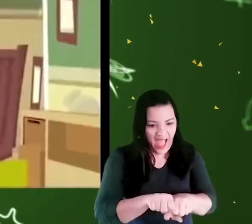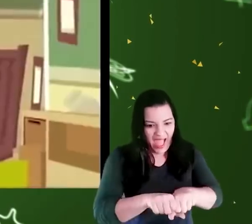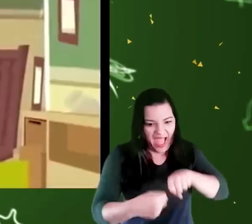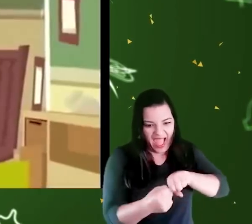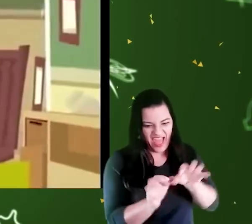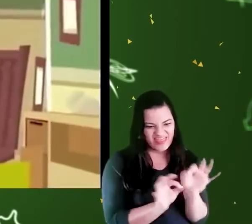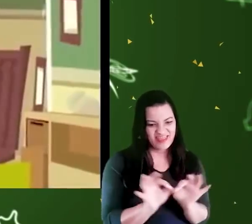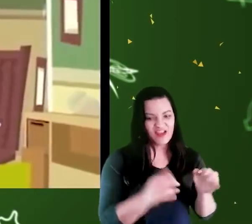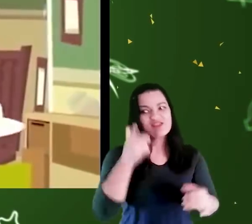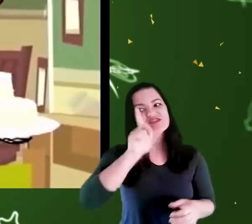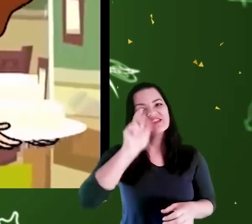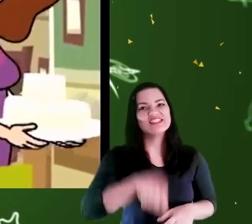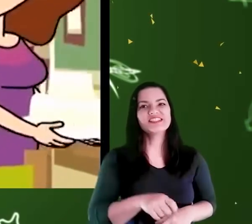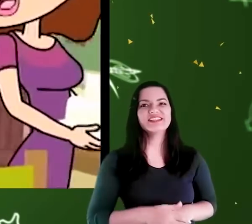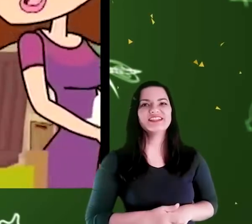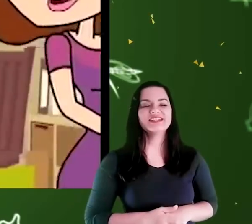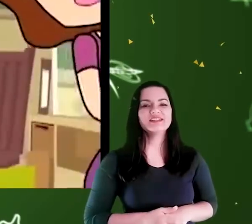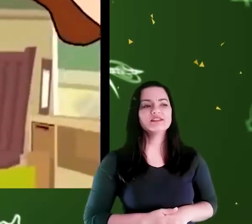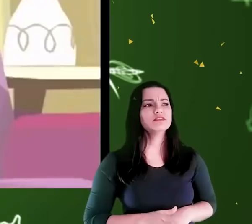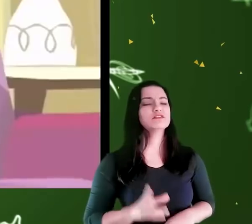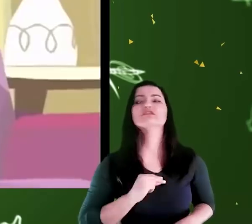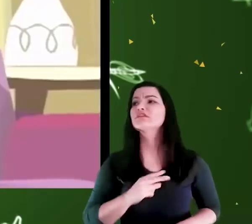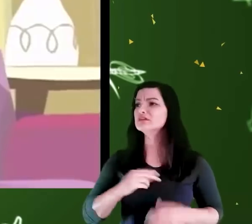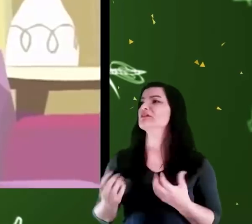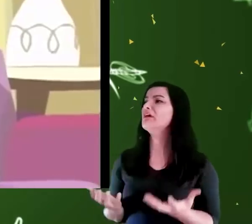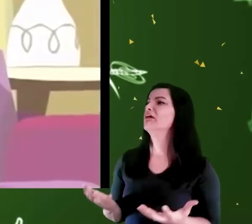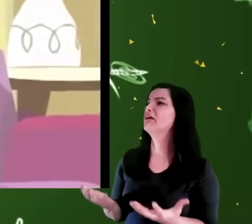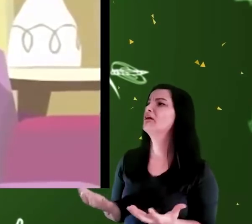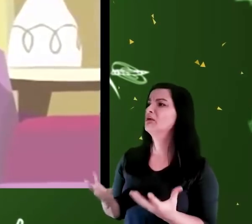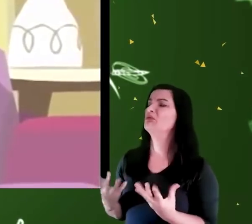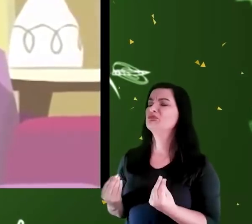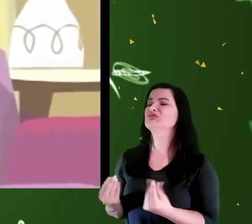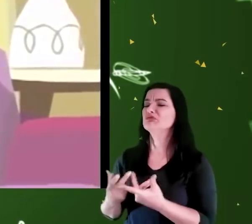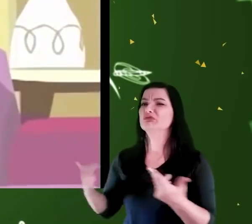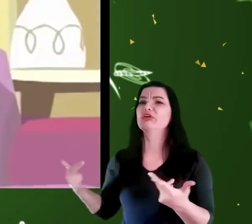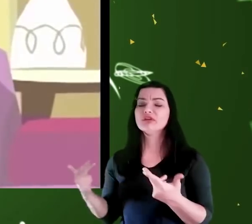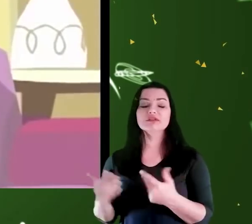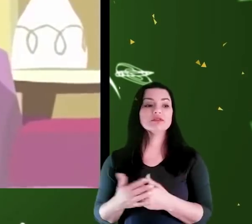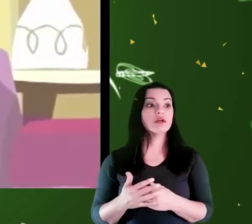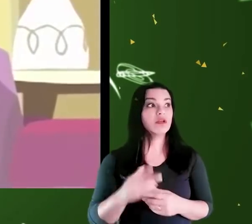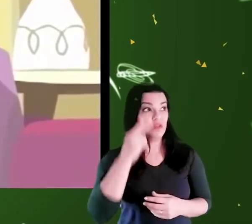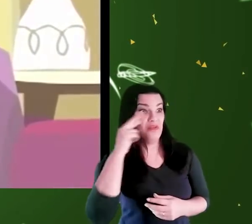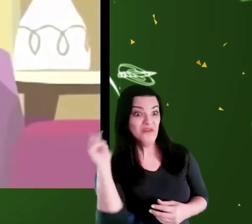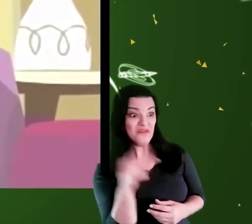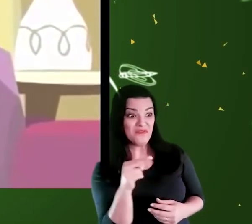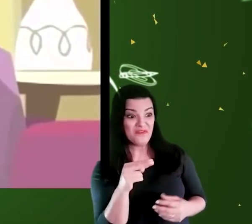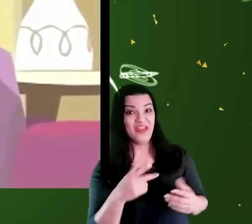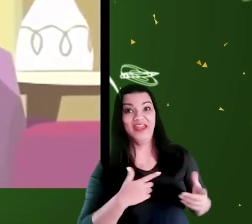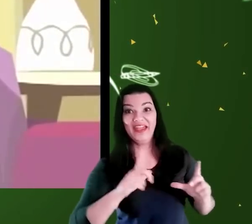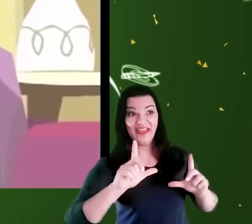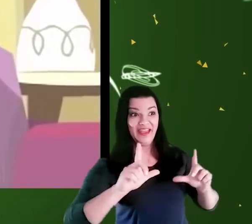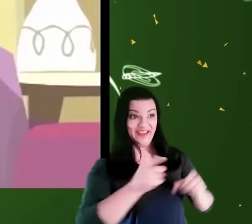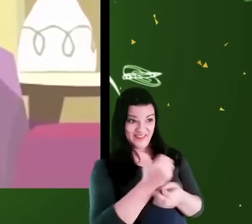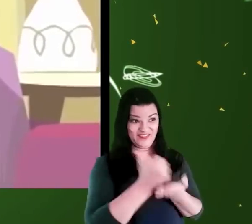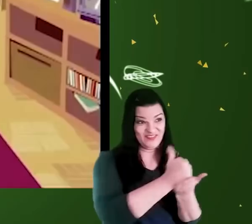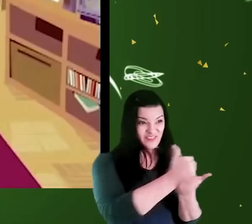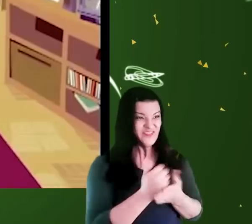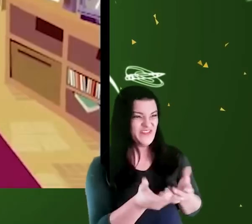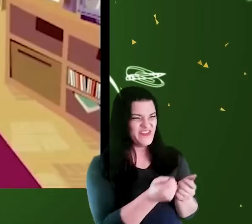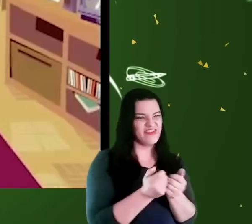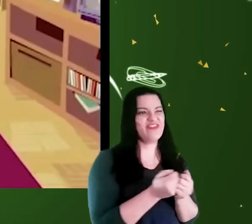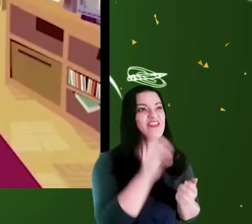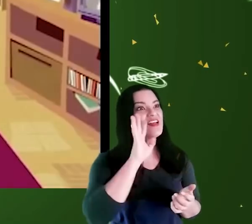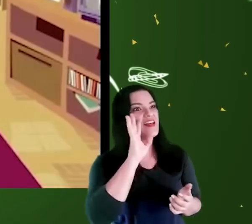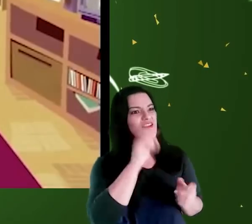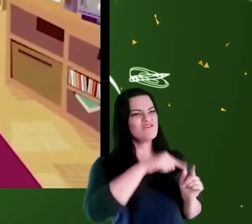Consegui! Ai, meu Deus, é tanta coisa. Olha só o videogame novo que eu comprei. Você precisa ver a qualidade do gráfico, que coisa linda! Você